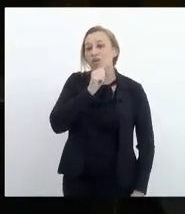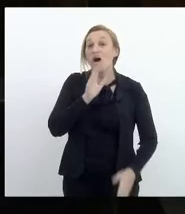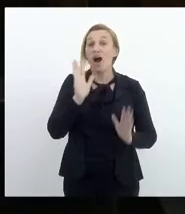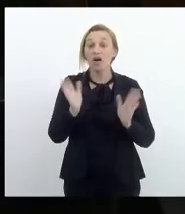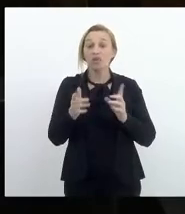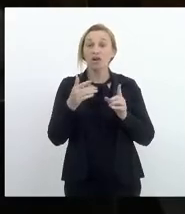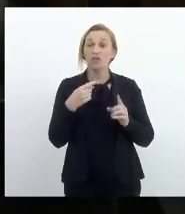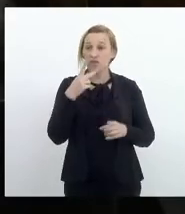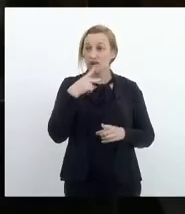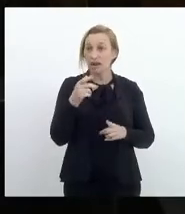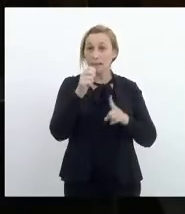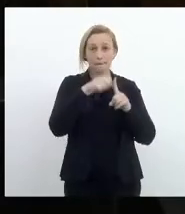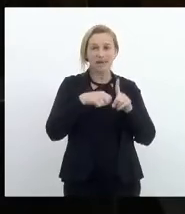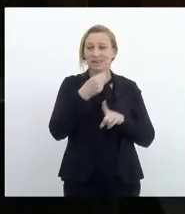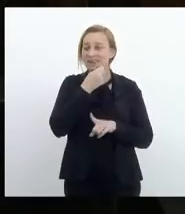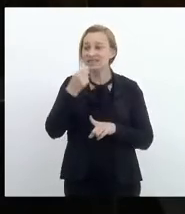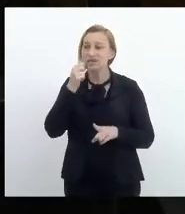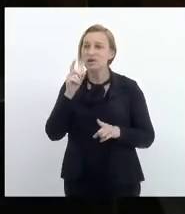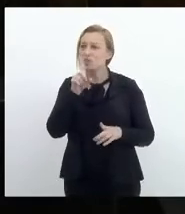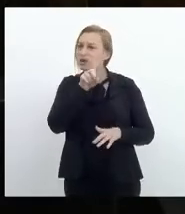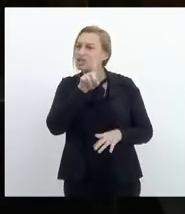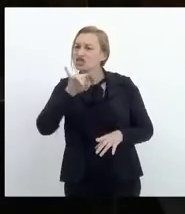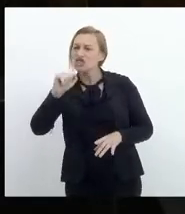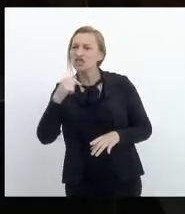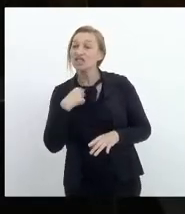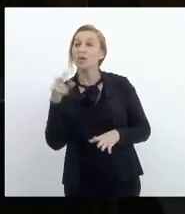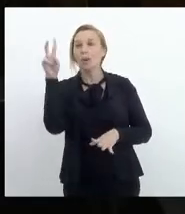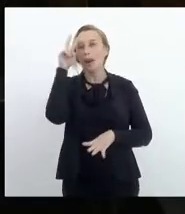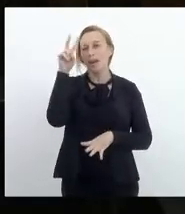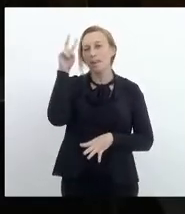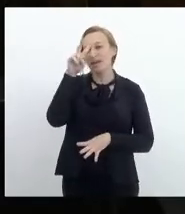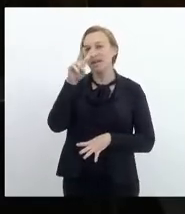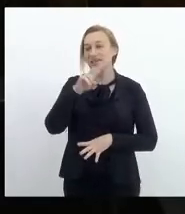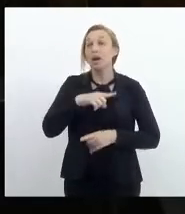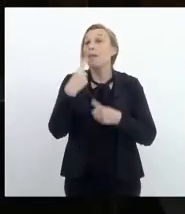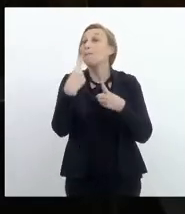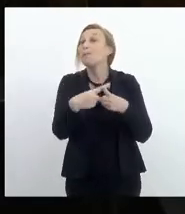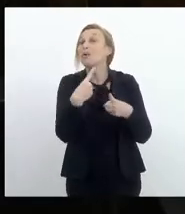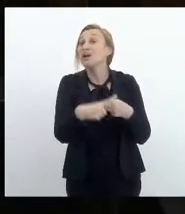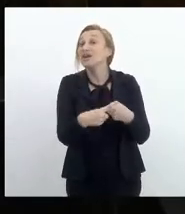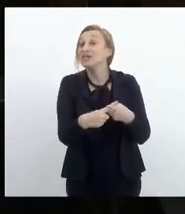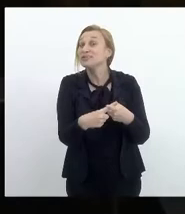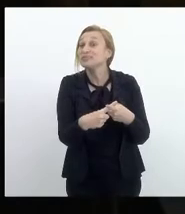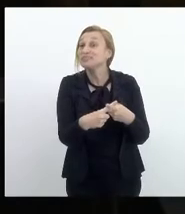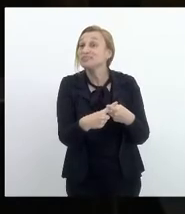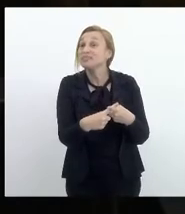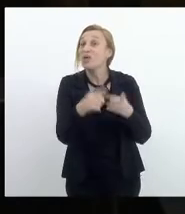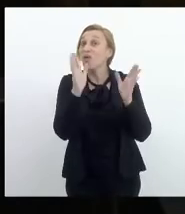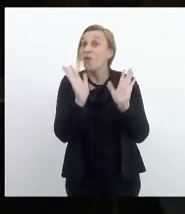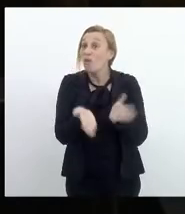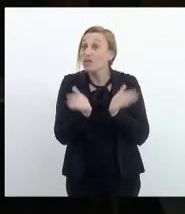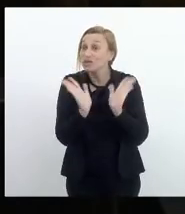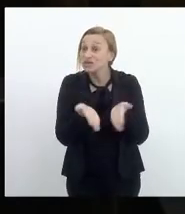de setembro com essas datas que lembrei é porque hoje